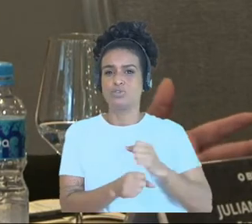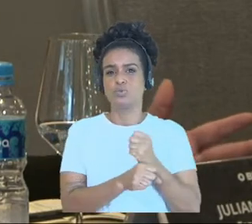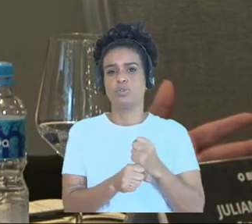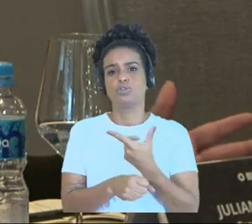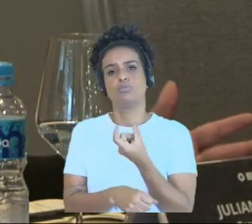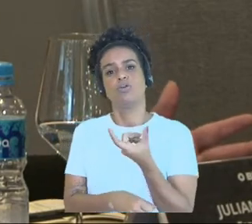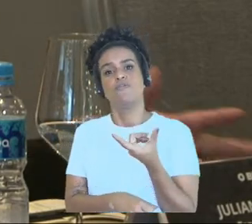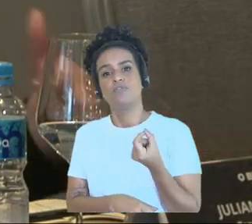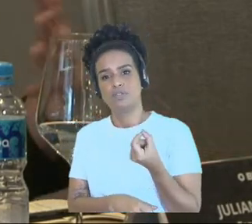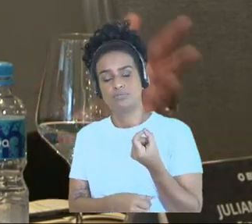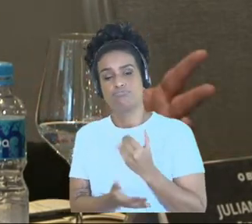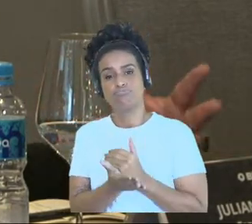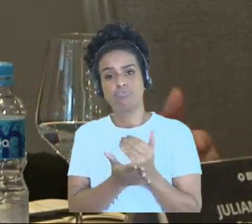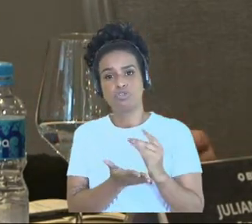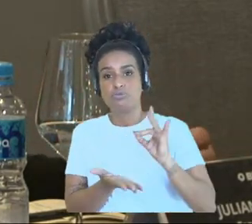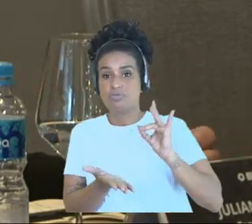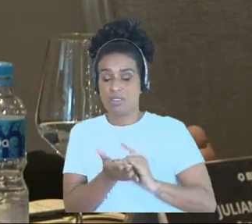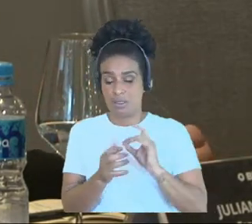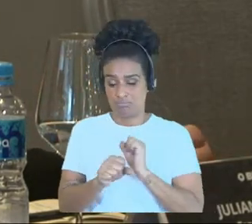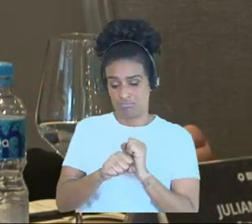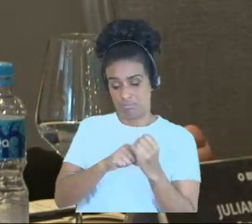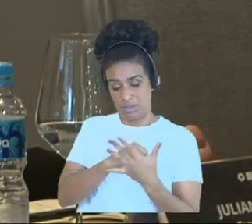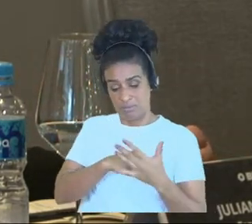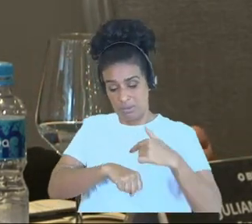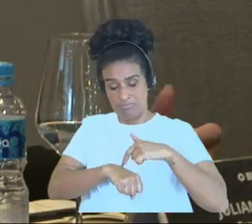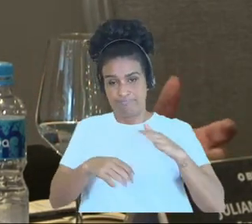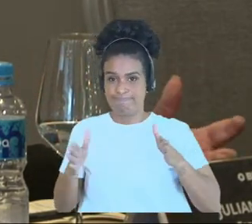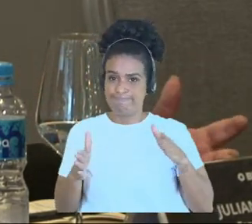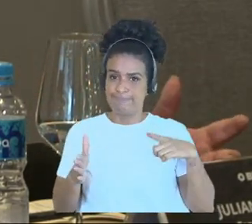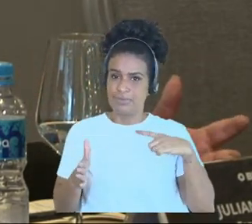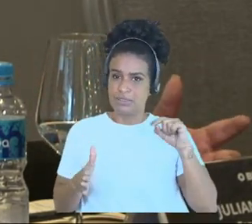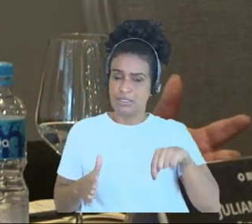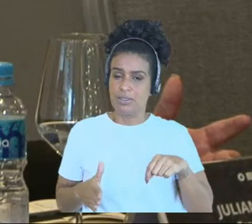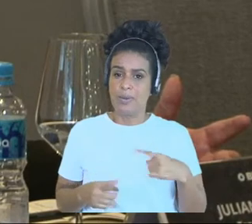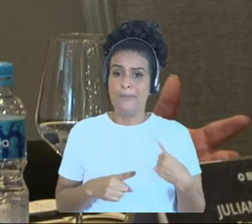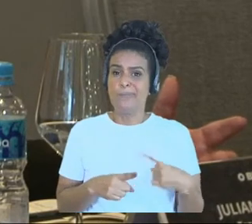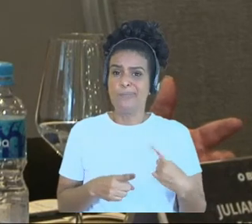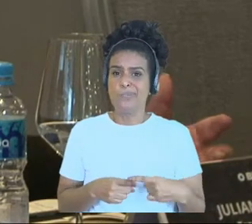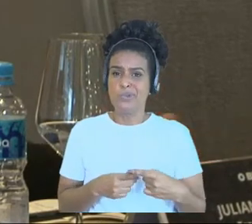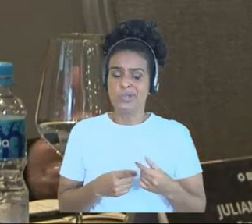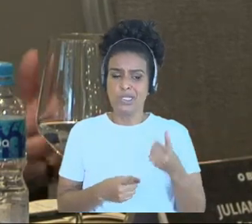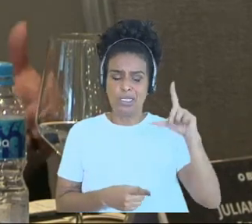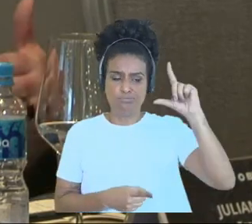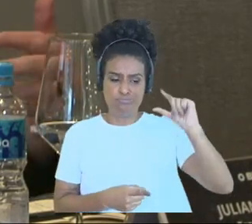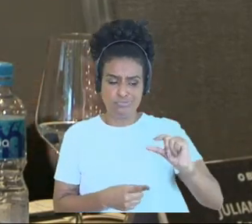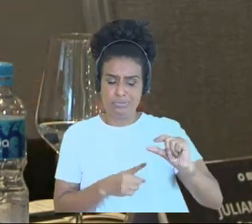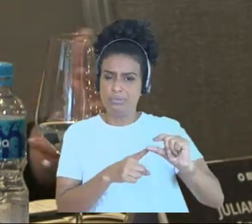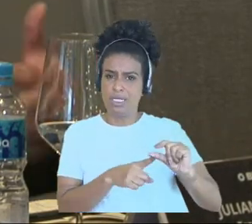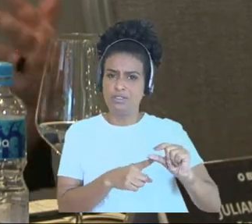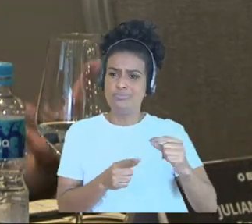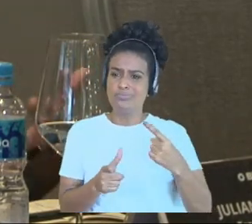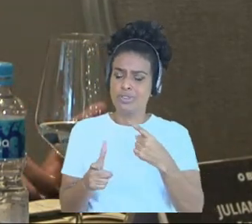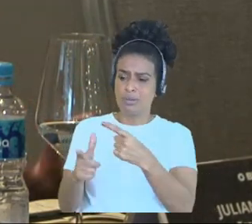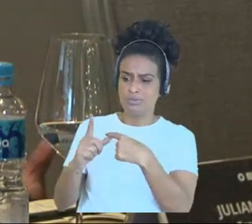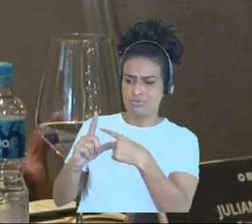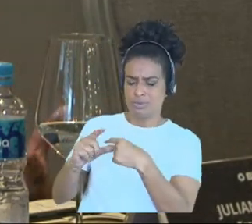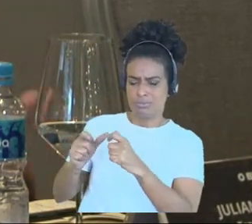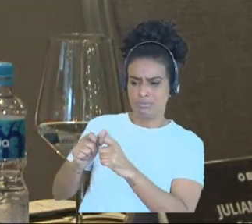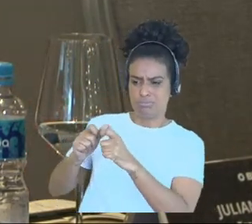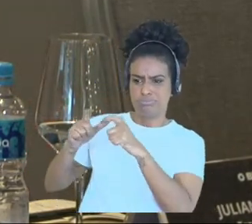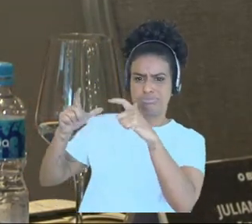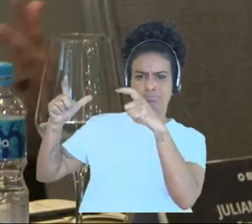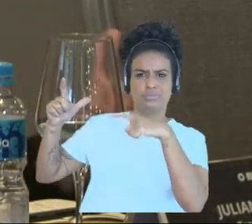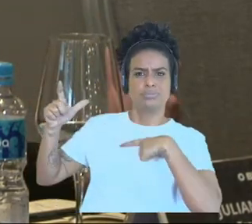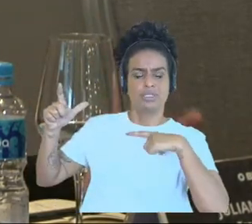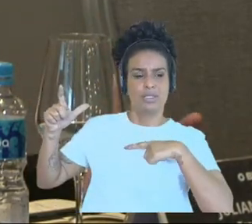foi quando começou, de fato, a pandemia aqui. E por que a gente está com uma dívida tão baixa se a gente está se endividando mais? Nosso estoque de dívida está